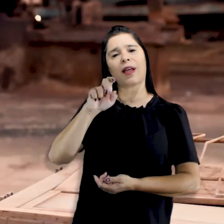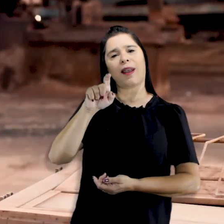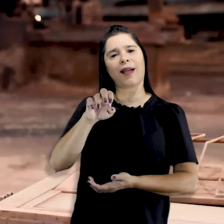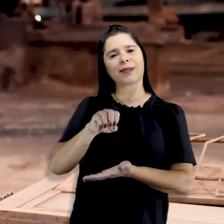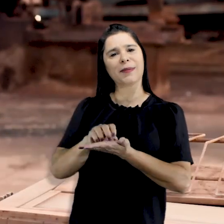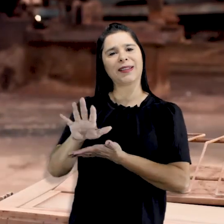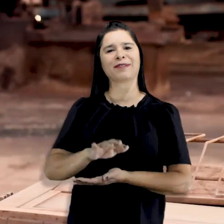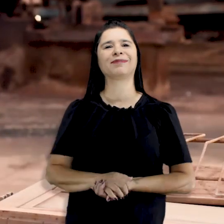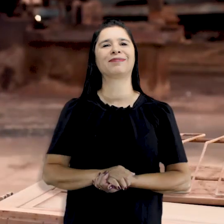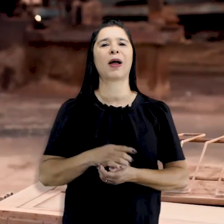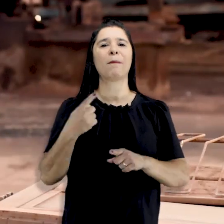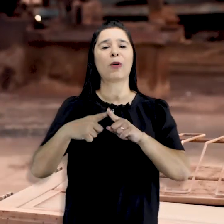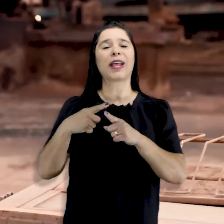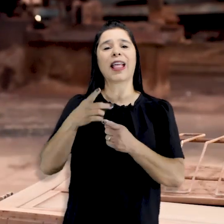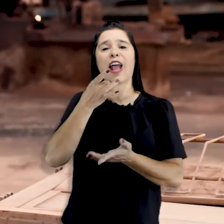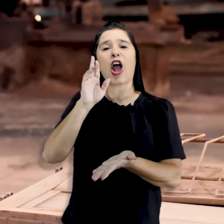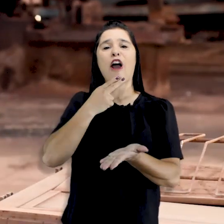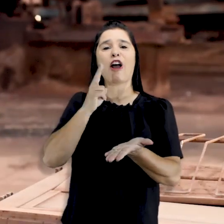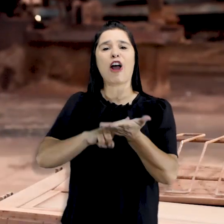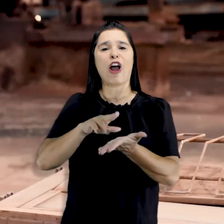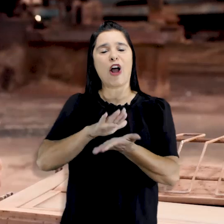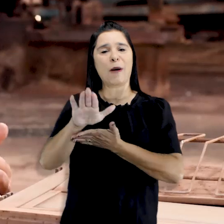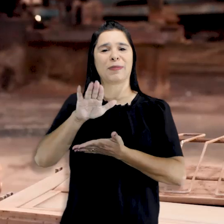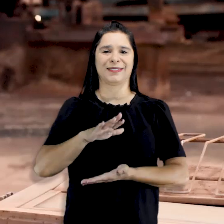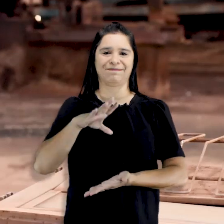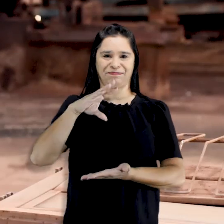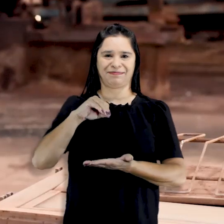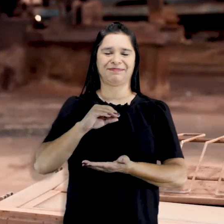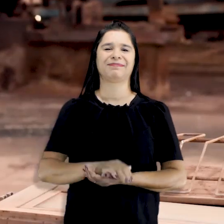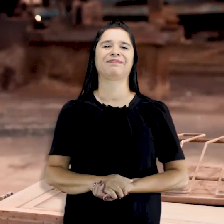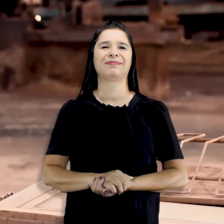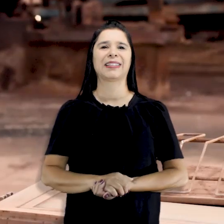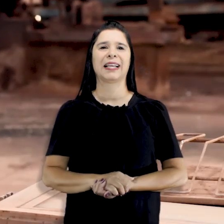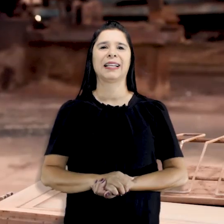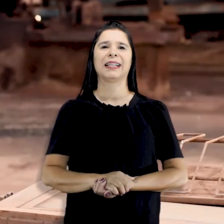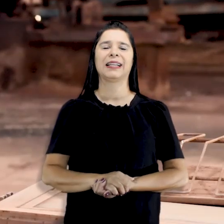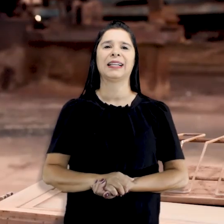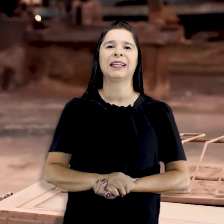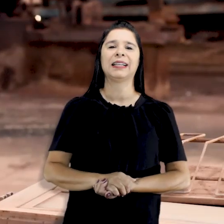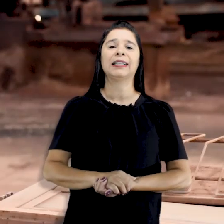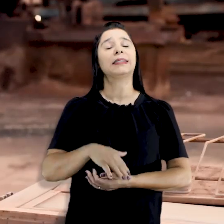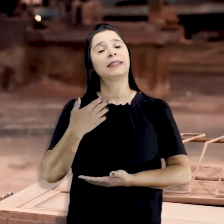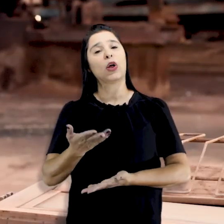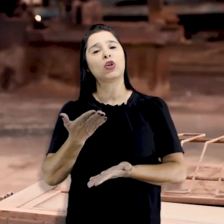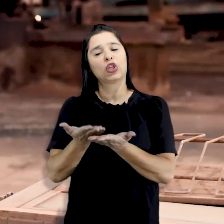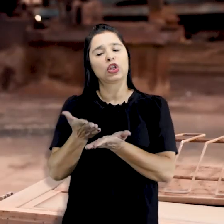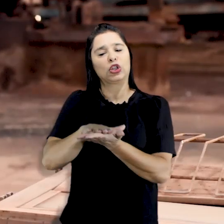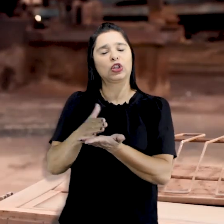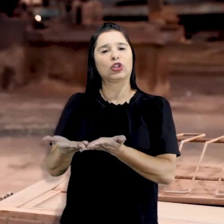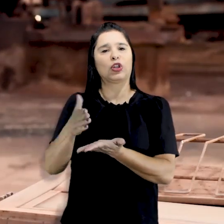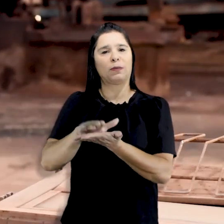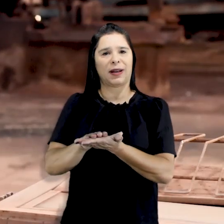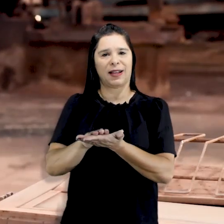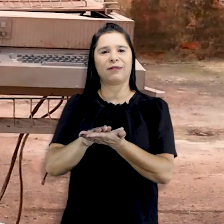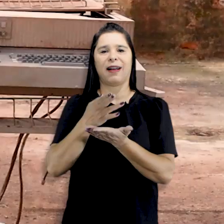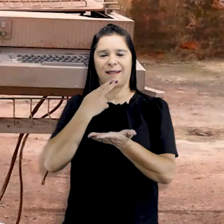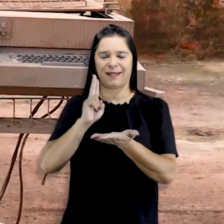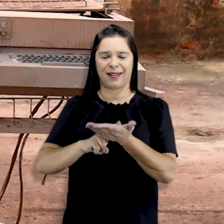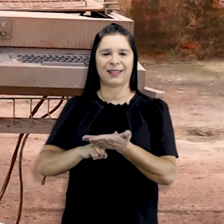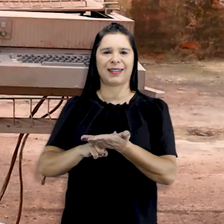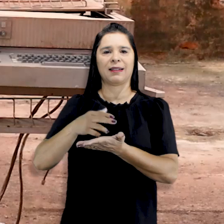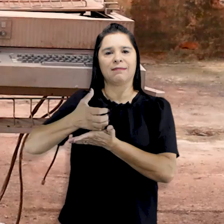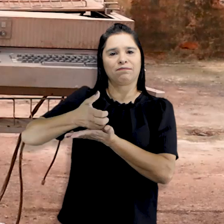cópia, entendeu? Então, por exemplo, vinha no Telex, a gente dobrava a correspondência, grampeava,